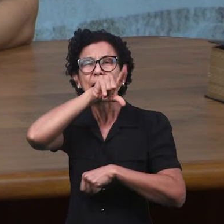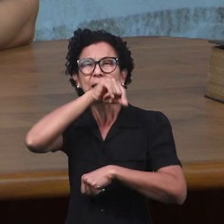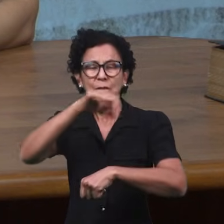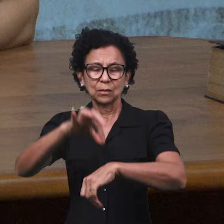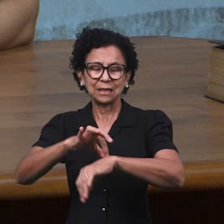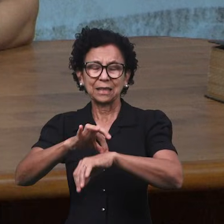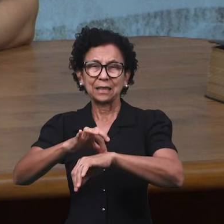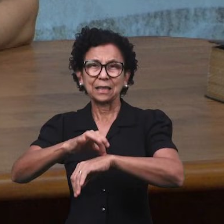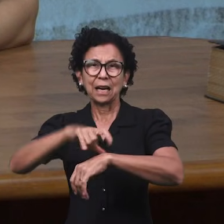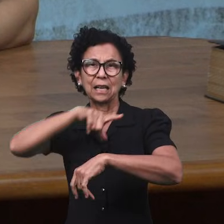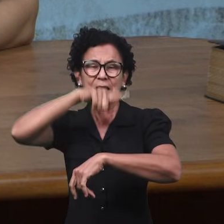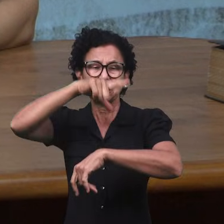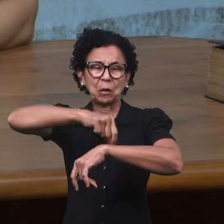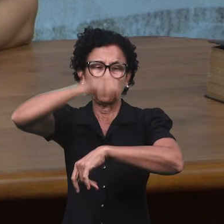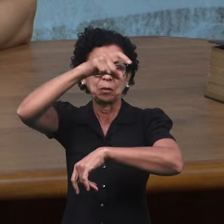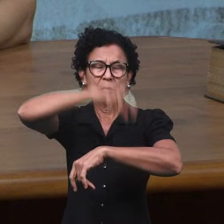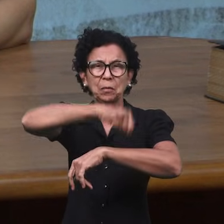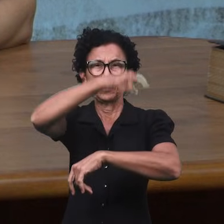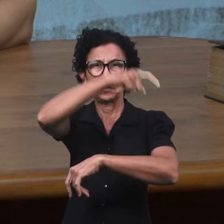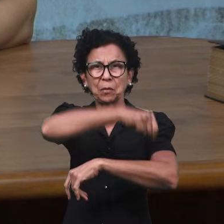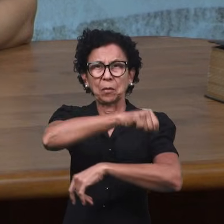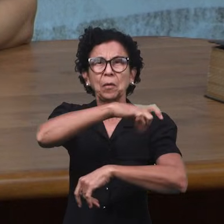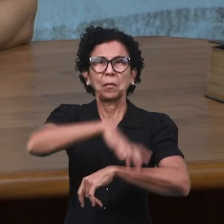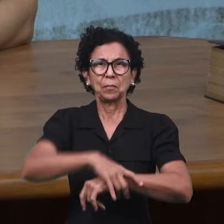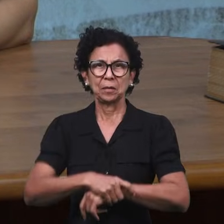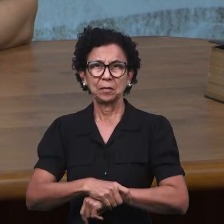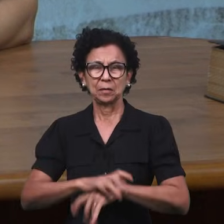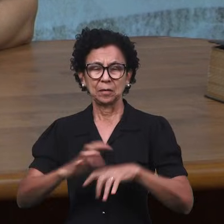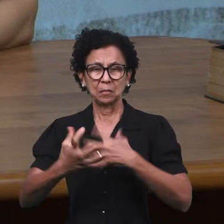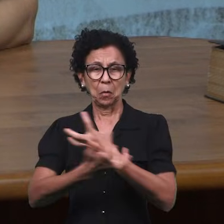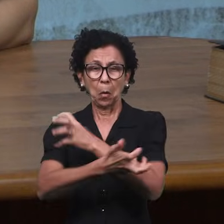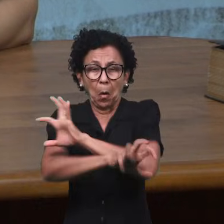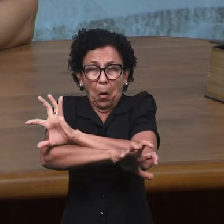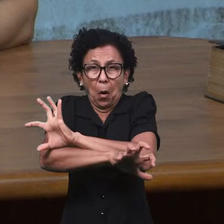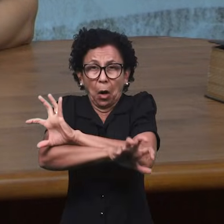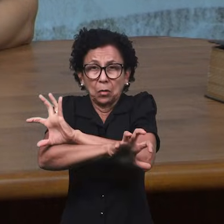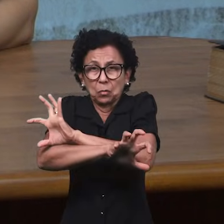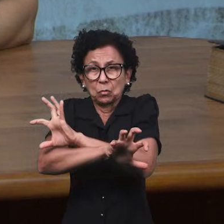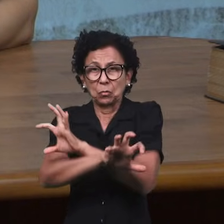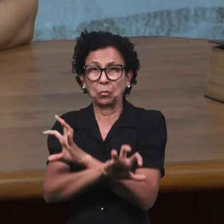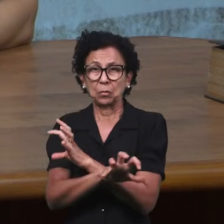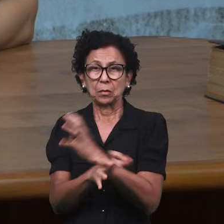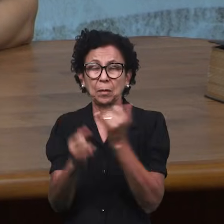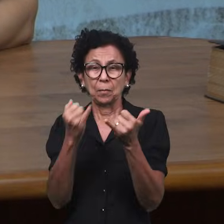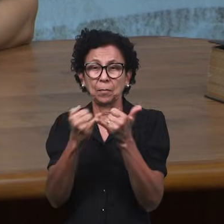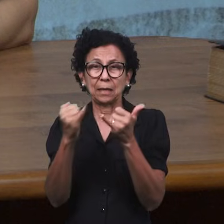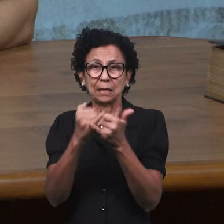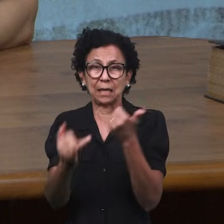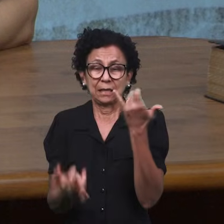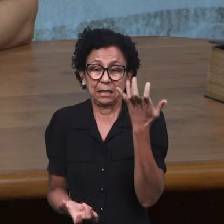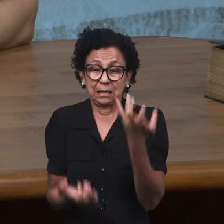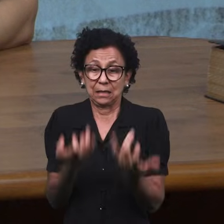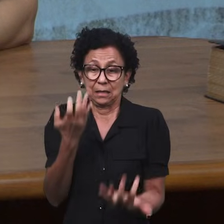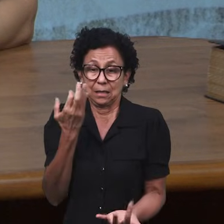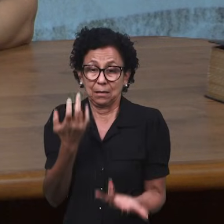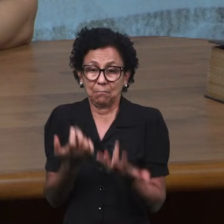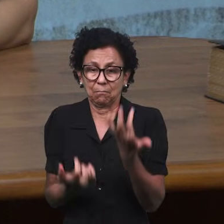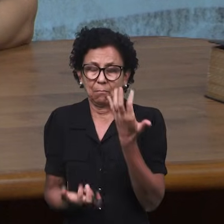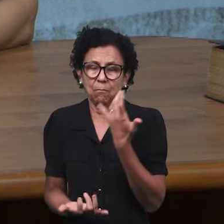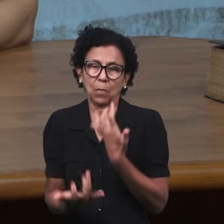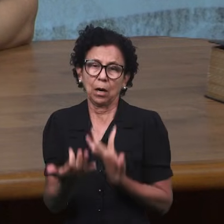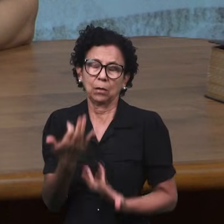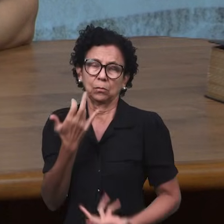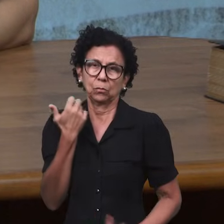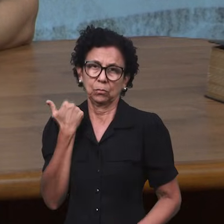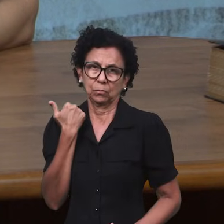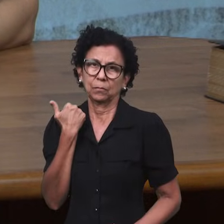os meus ossos estão queimados do calor, pelo que se tornou a minha harpa em